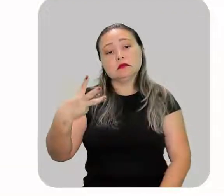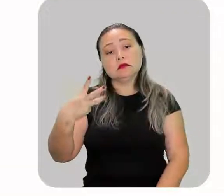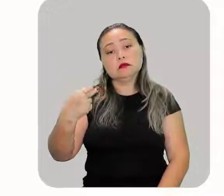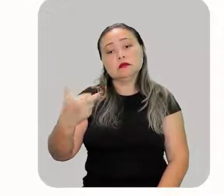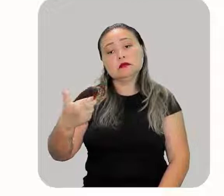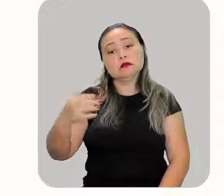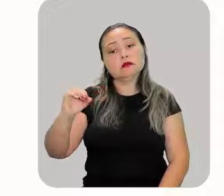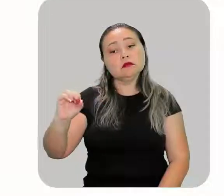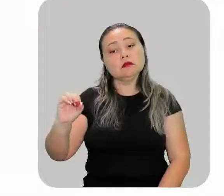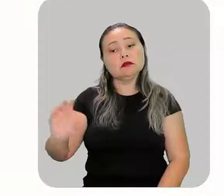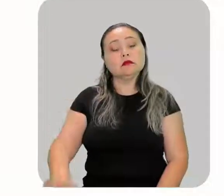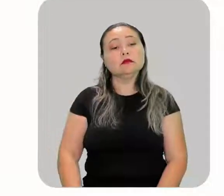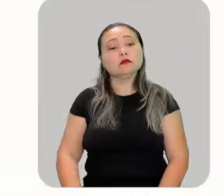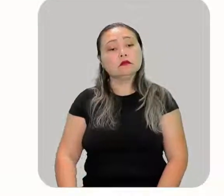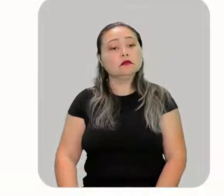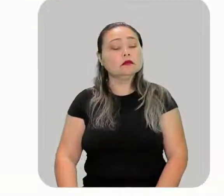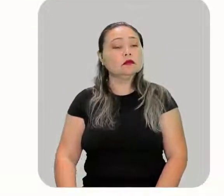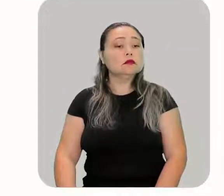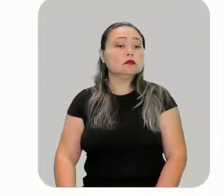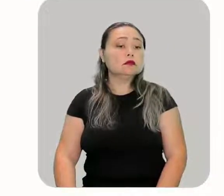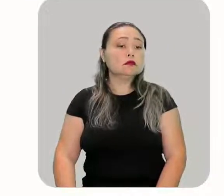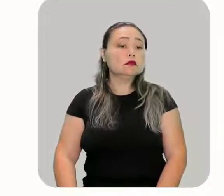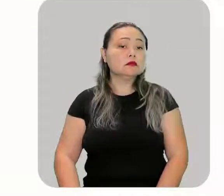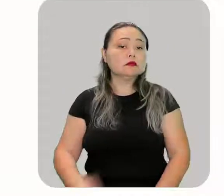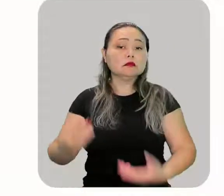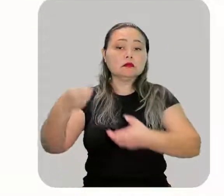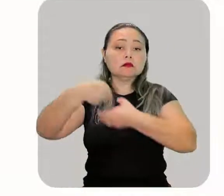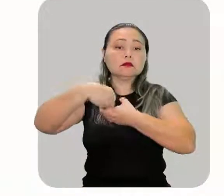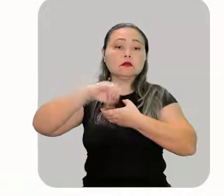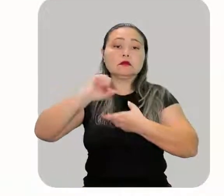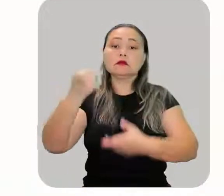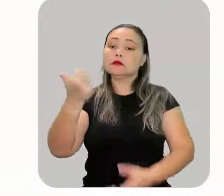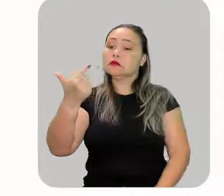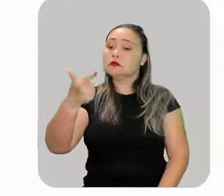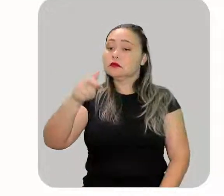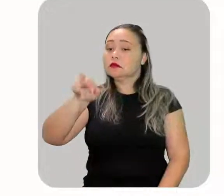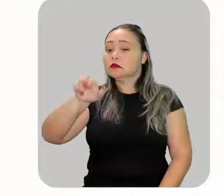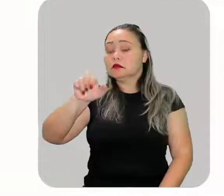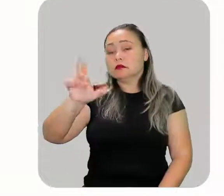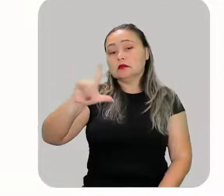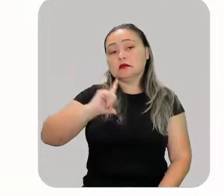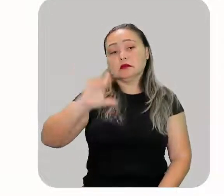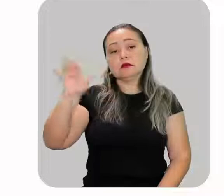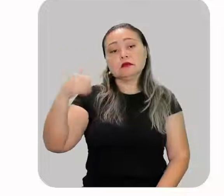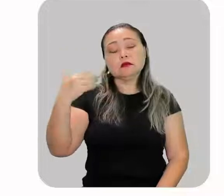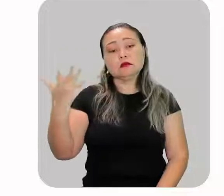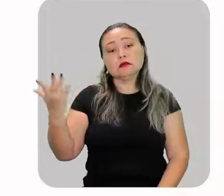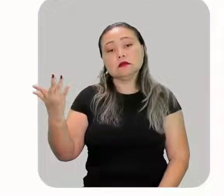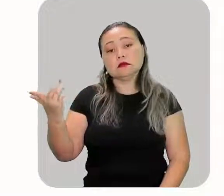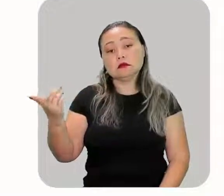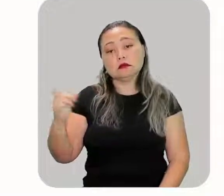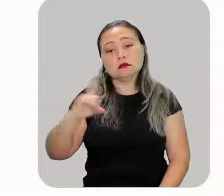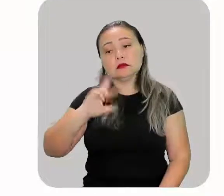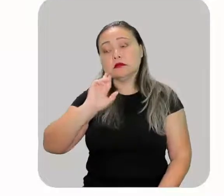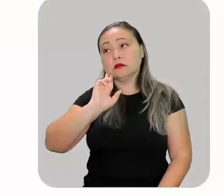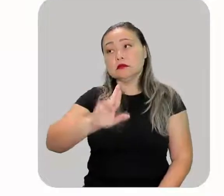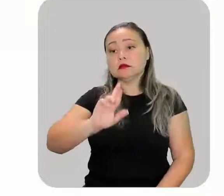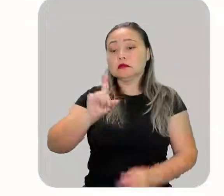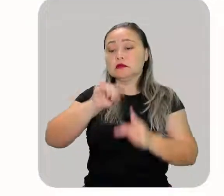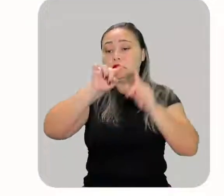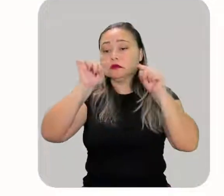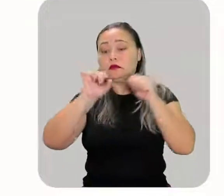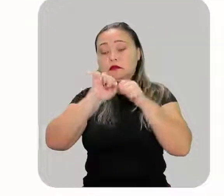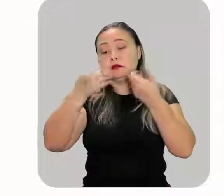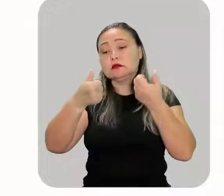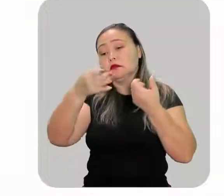mais 3 igual a 0. Uma equação do segundo grau. Equação do segundo grau, né? Vai resolver pelo delta,